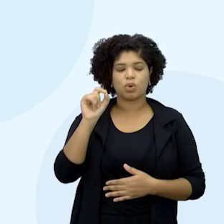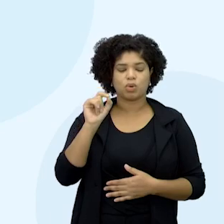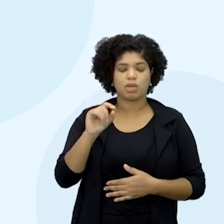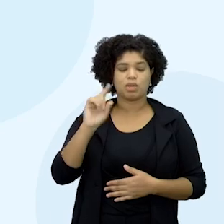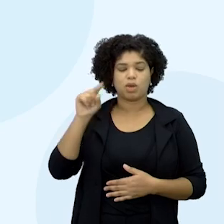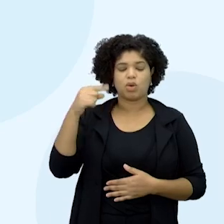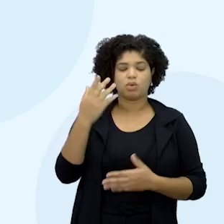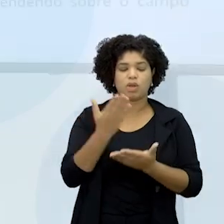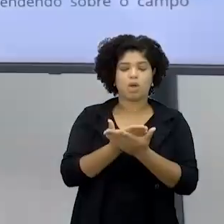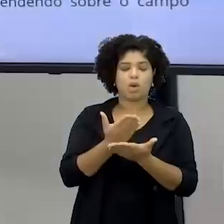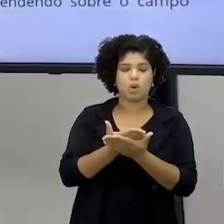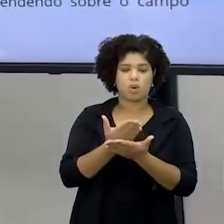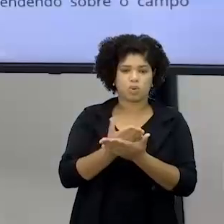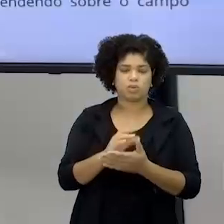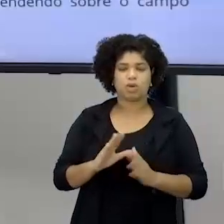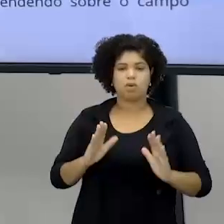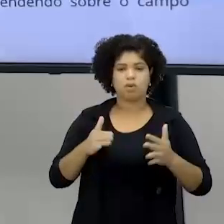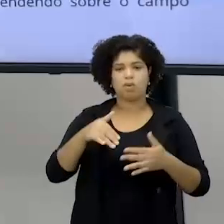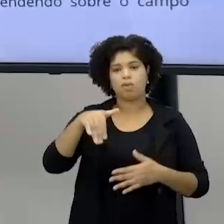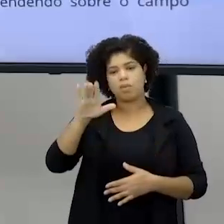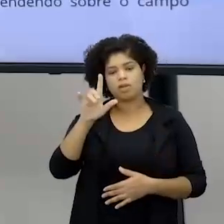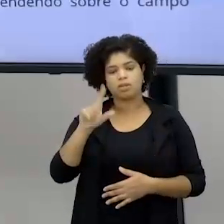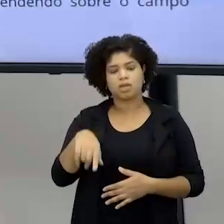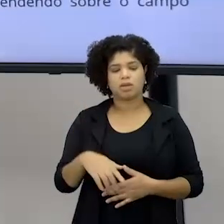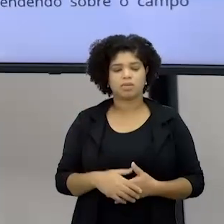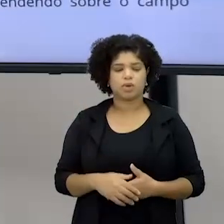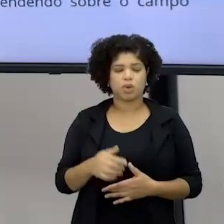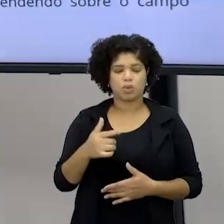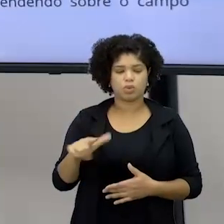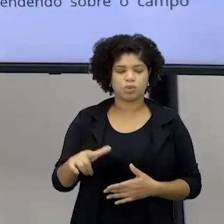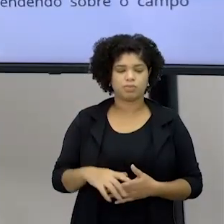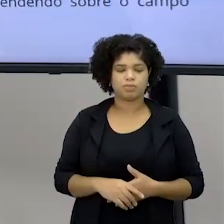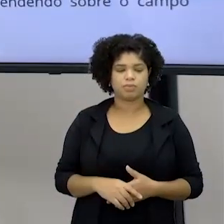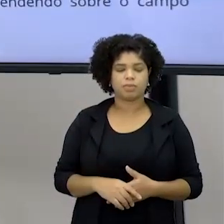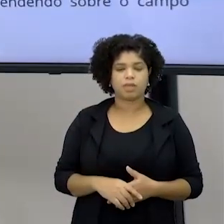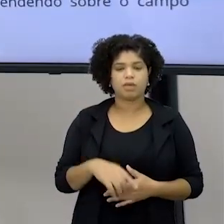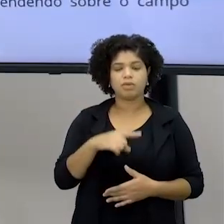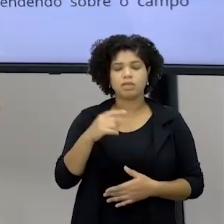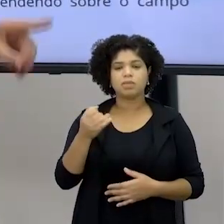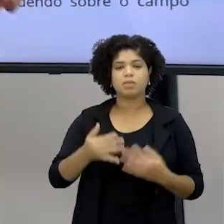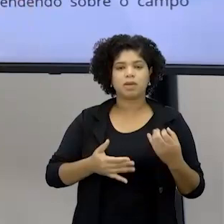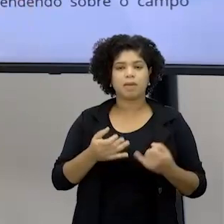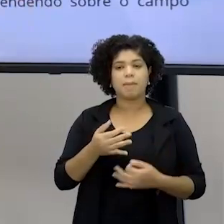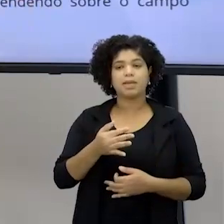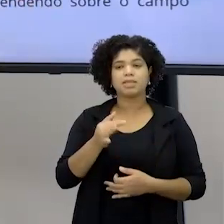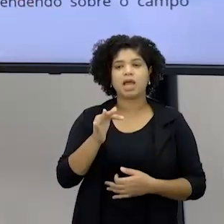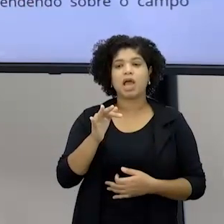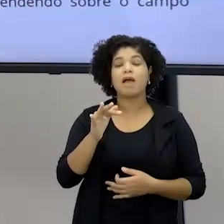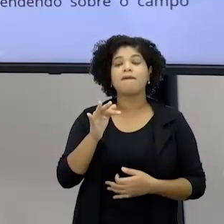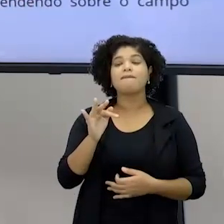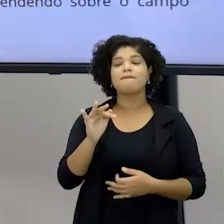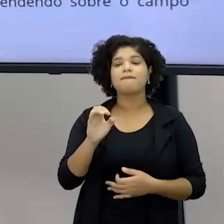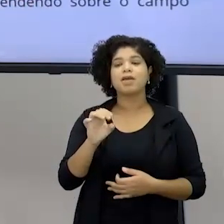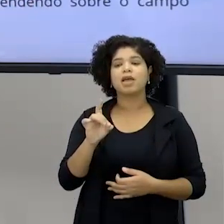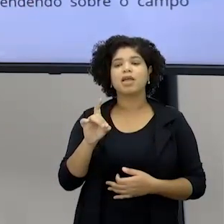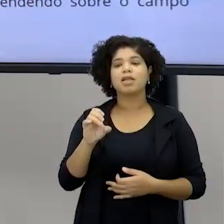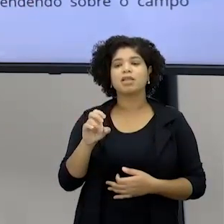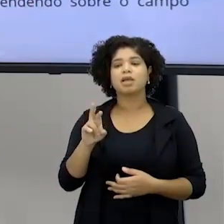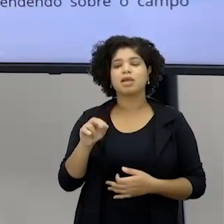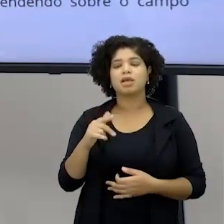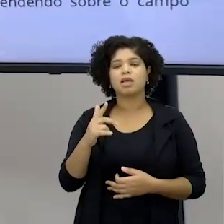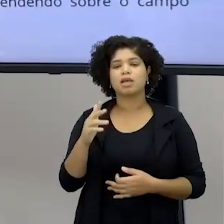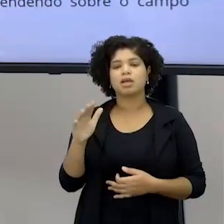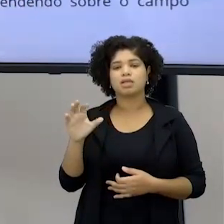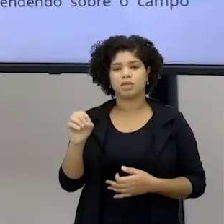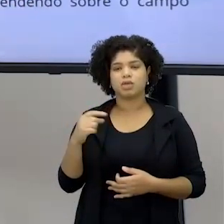aula, o nosso foco maior vai ser esse daí, tá bom? A gente vai falar um pouquinho das federações, das confederações. E aí,